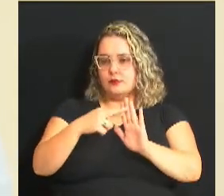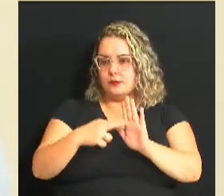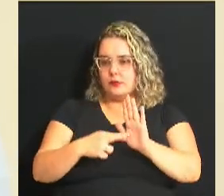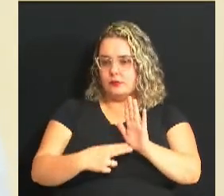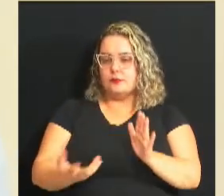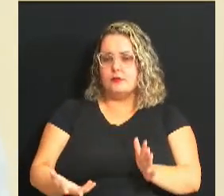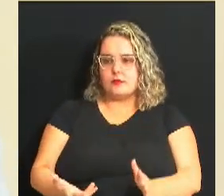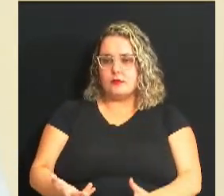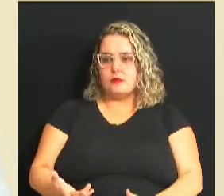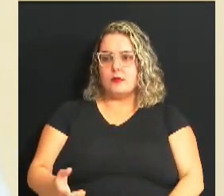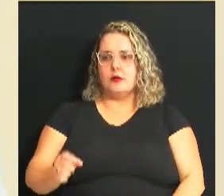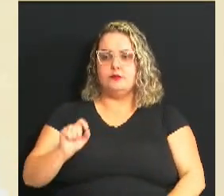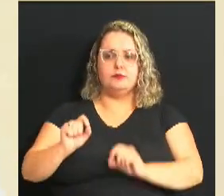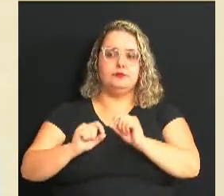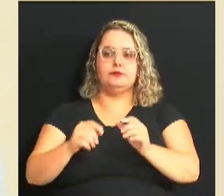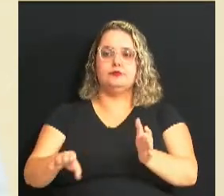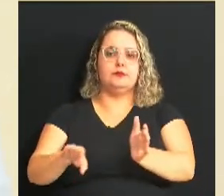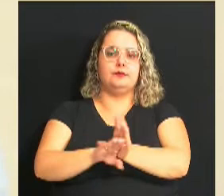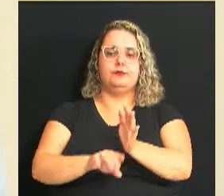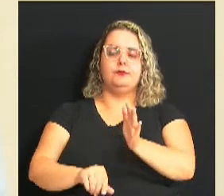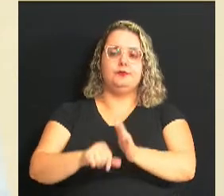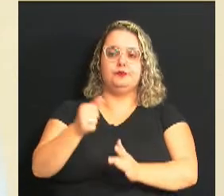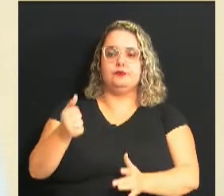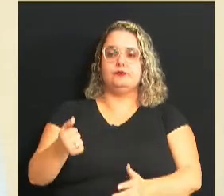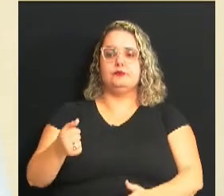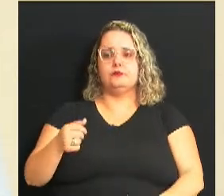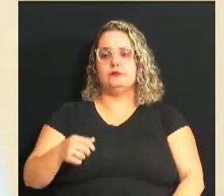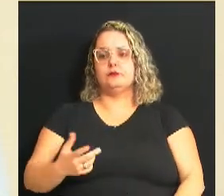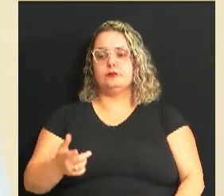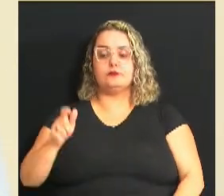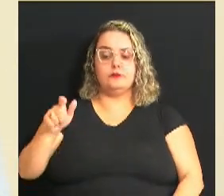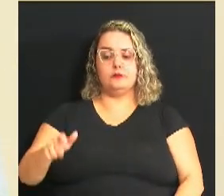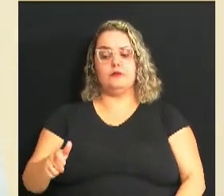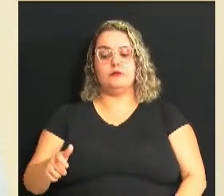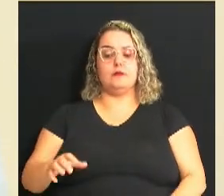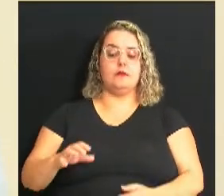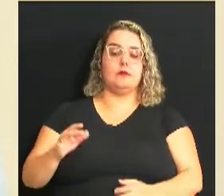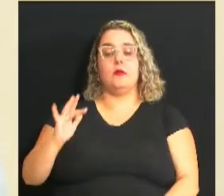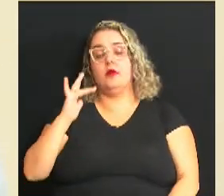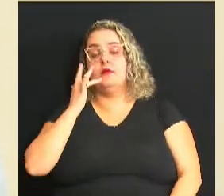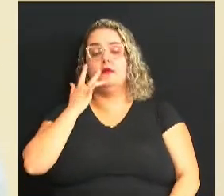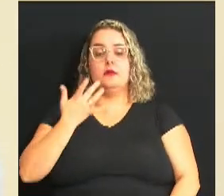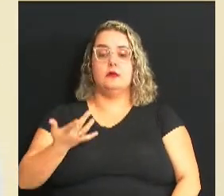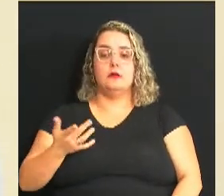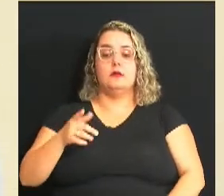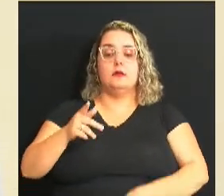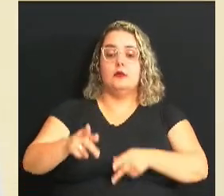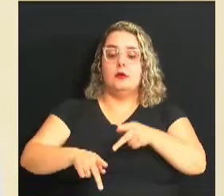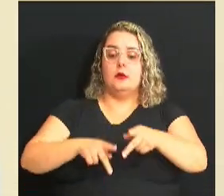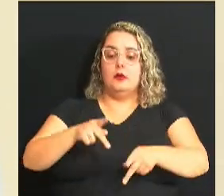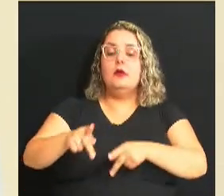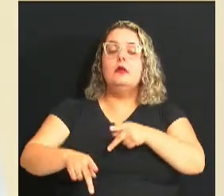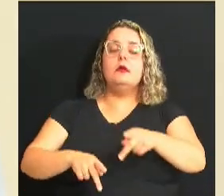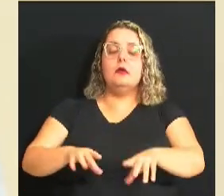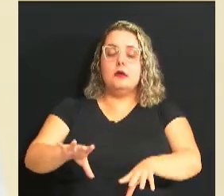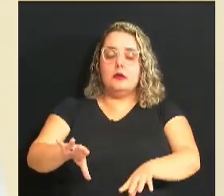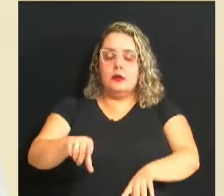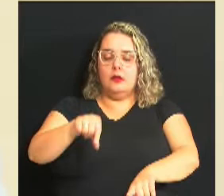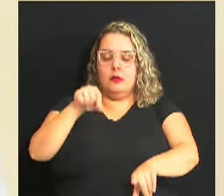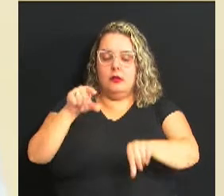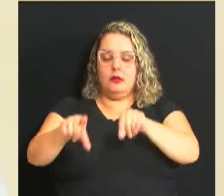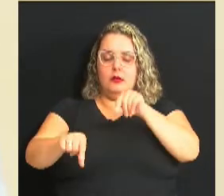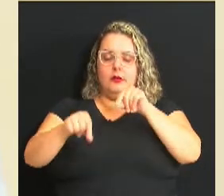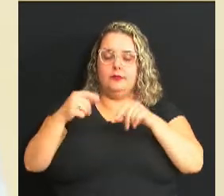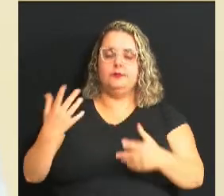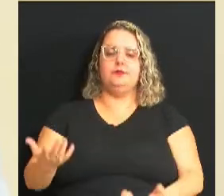chegou primeiro ou quem tem uma costa quente, mas um critério público de escolha. Então, a gente vem fazendo isso, né, para o Teatro